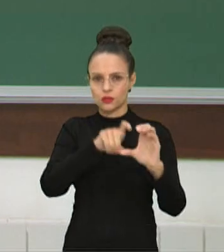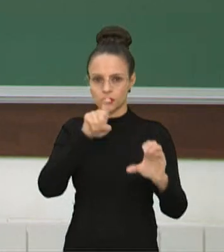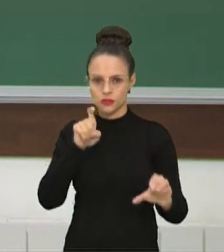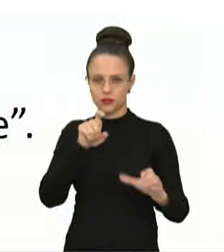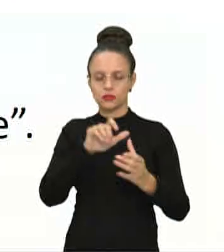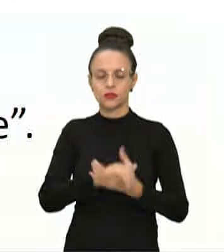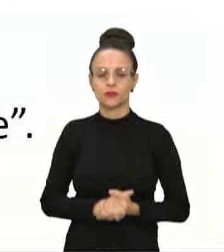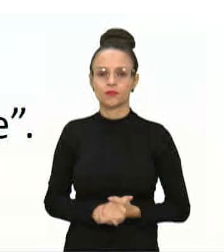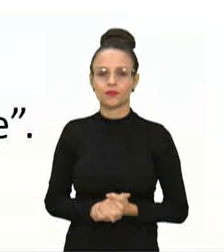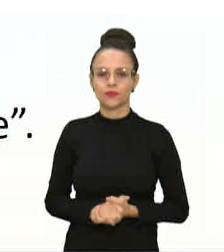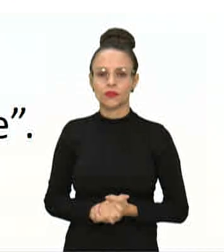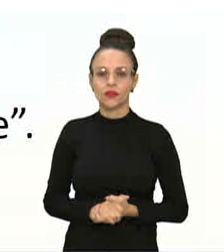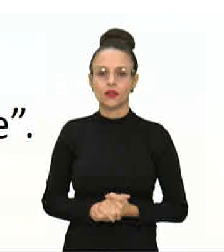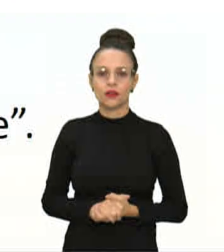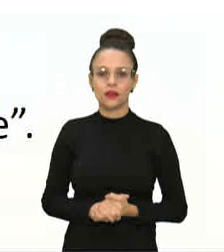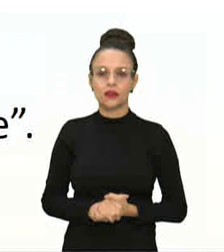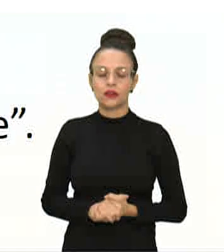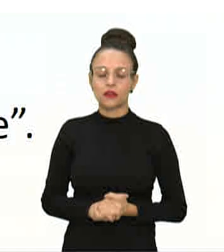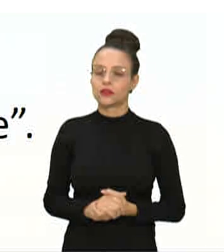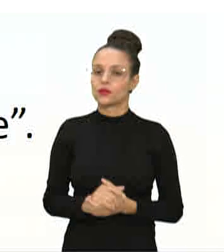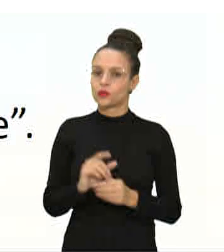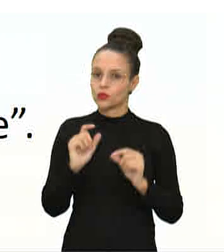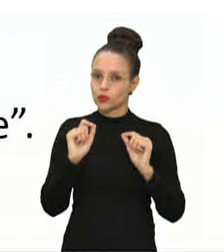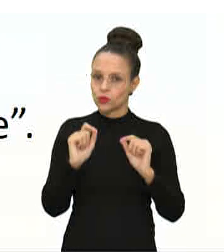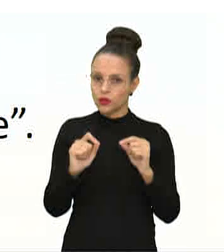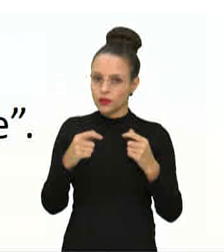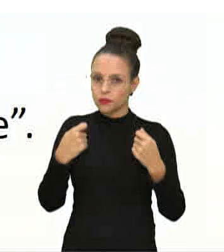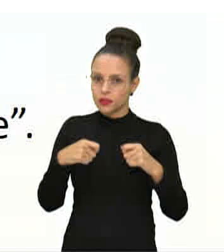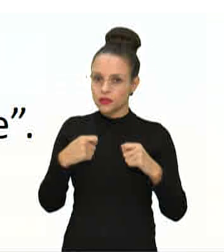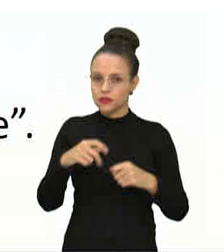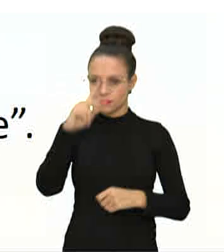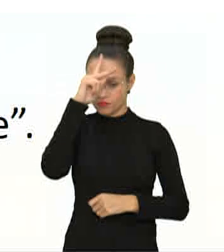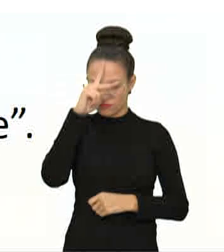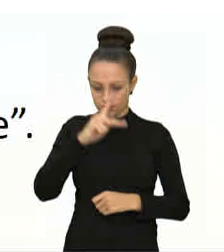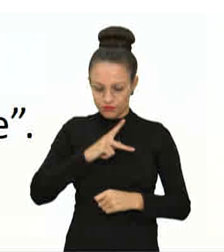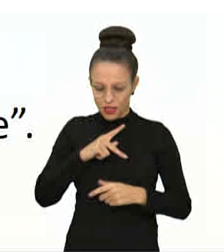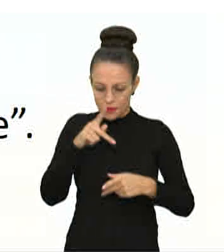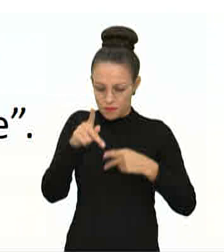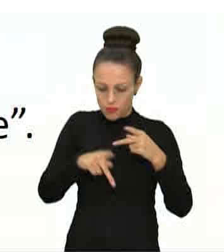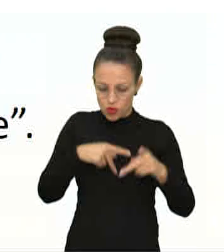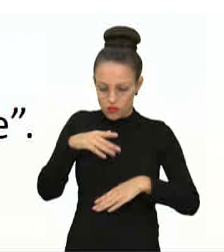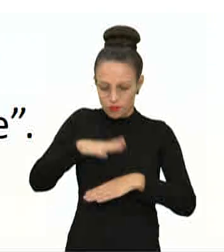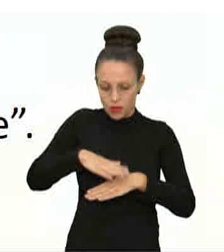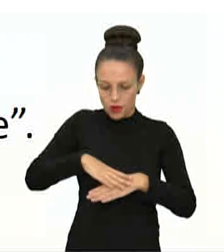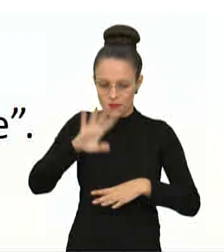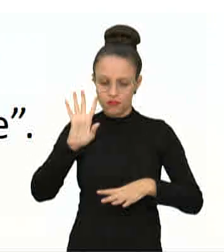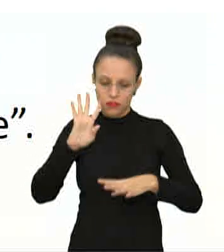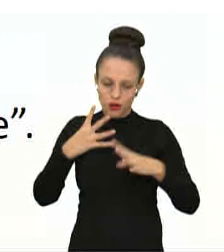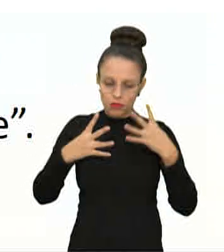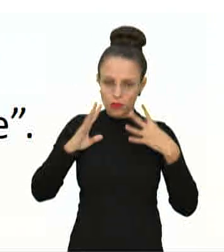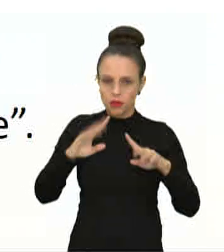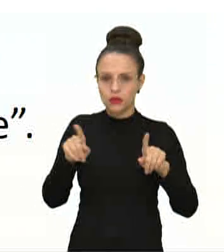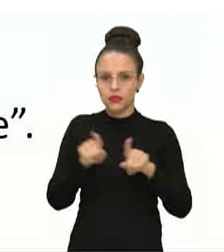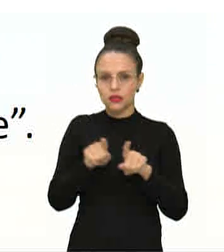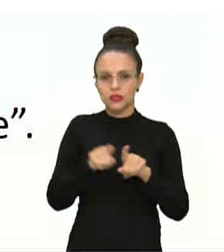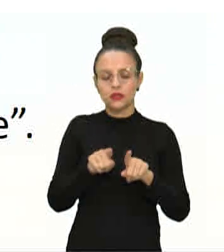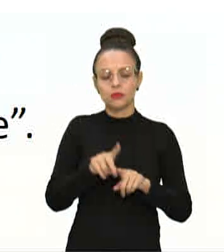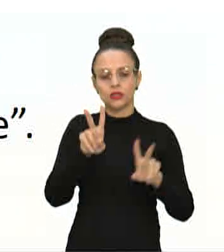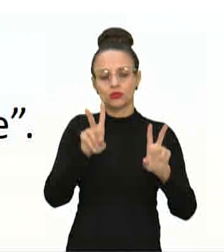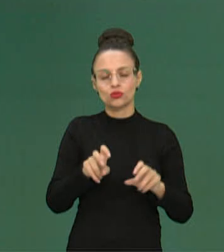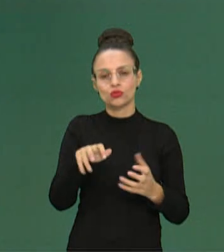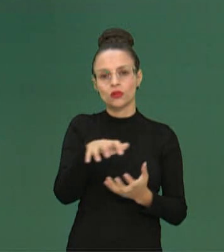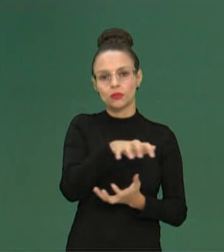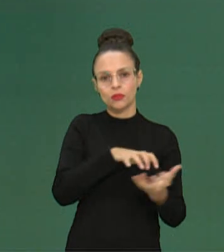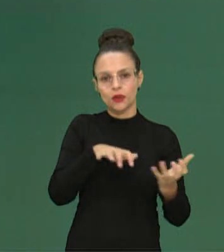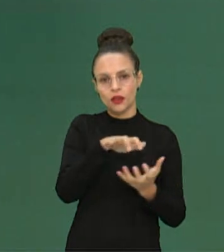Ó, lembre-se, eu chamo atenção para a autodeterminação dos povos, a questão da Revolução Francesa,